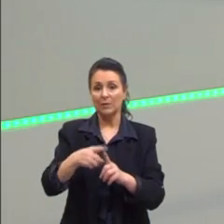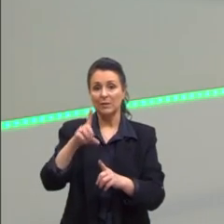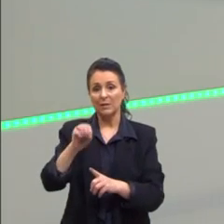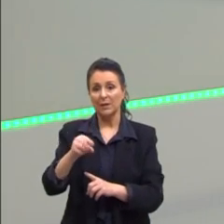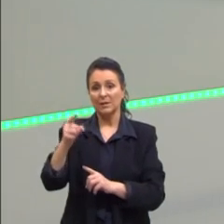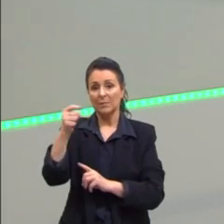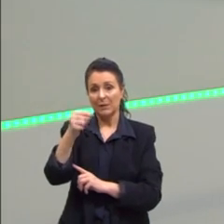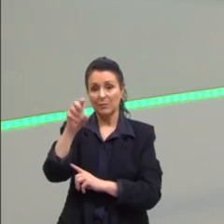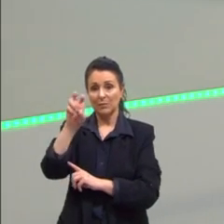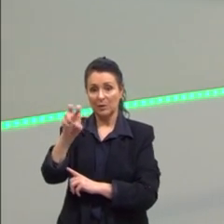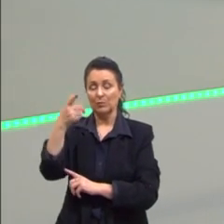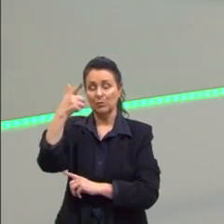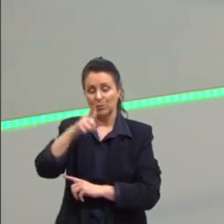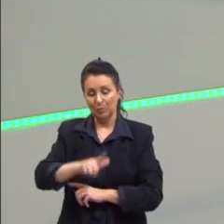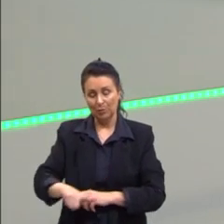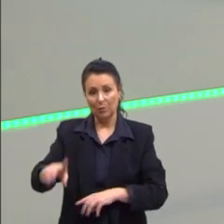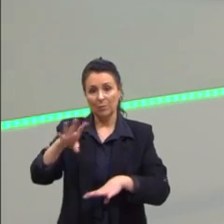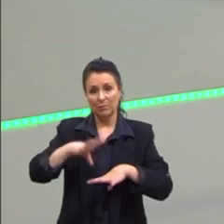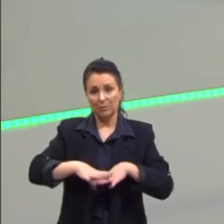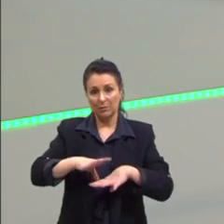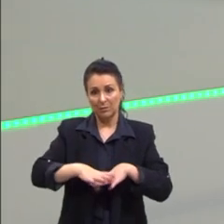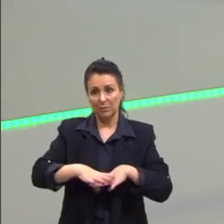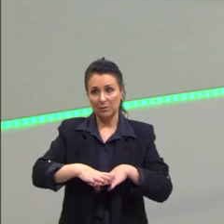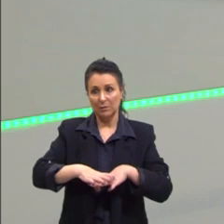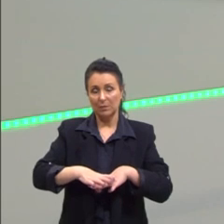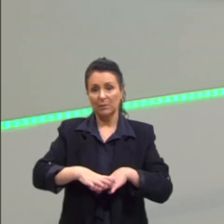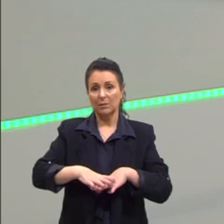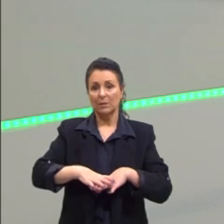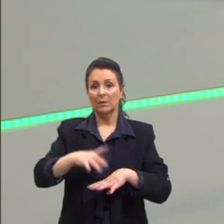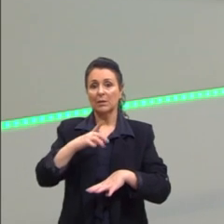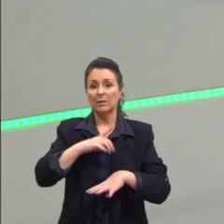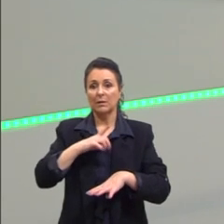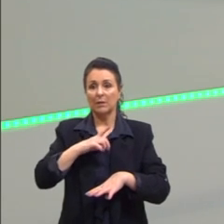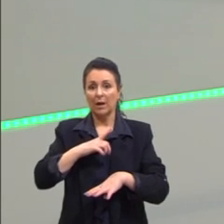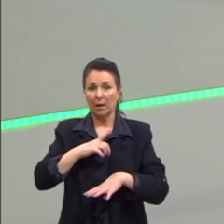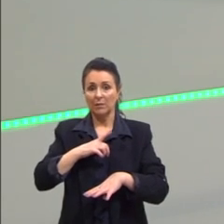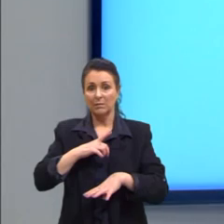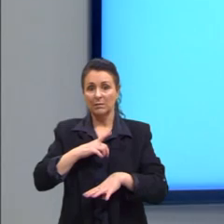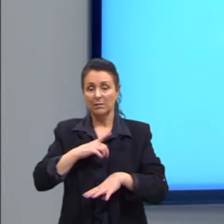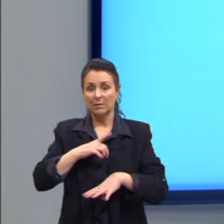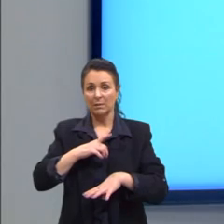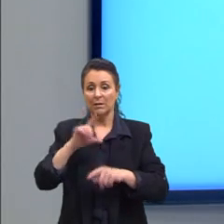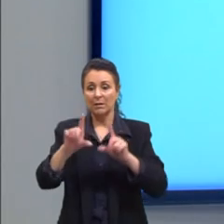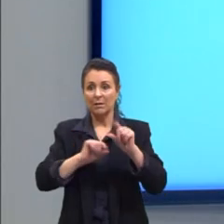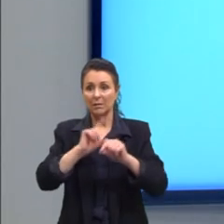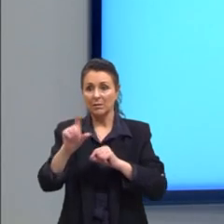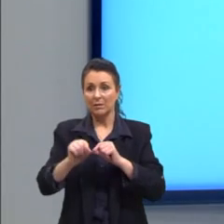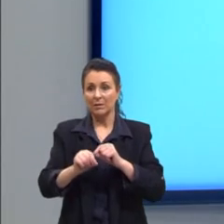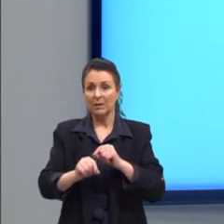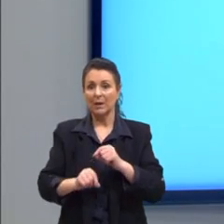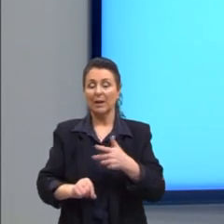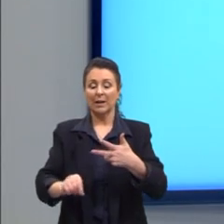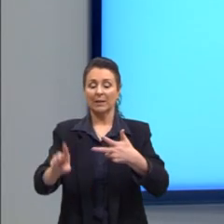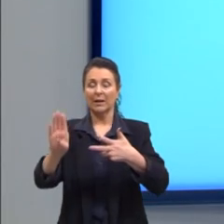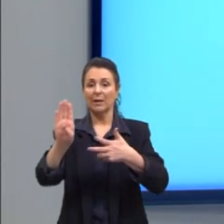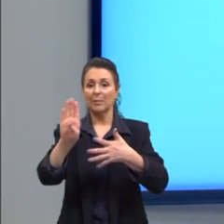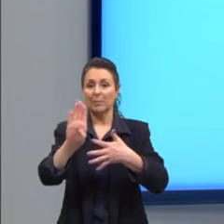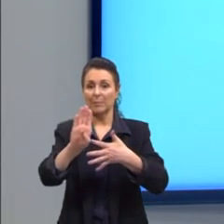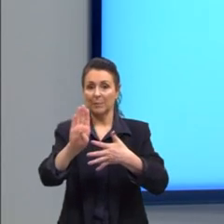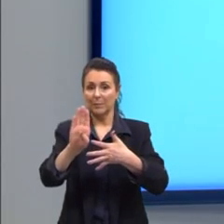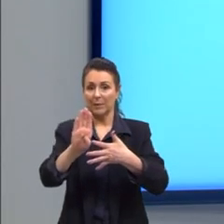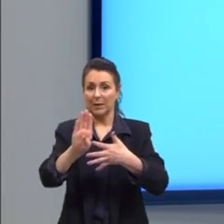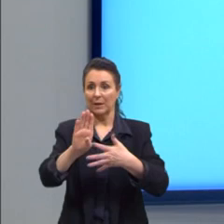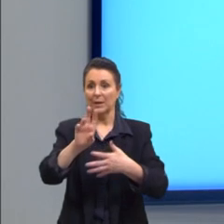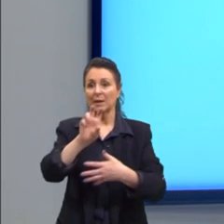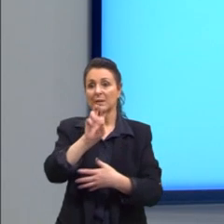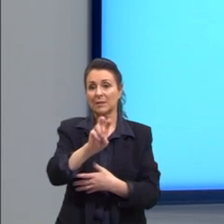5 e aí é matemática de novo né tem essa alternativa tem a alternativa correta a alternativa B de 5